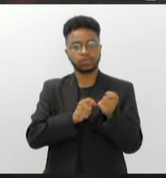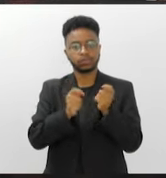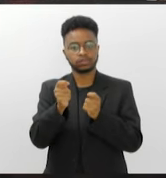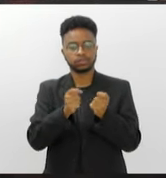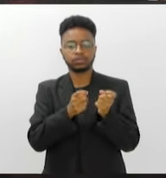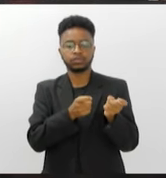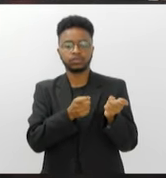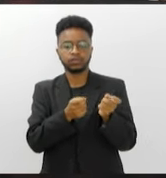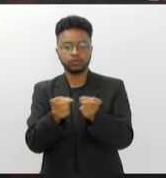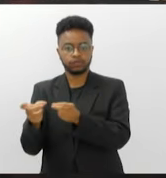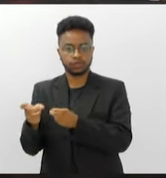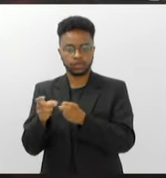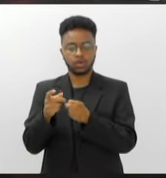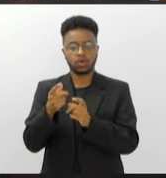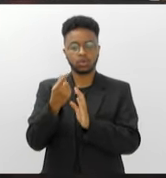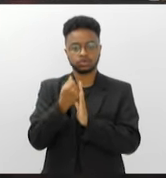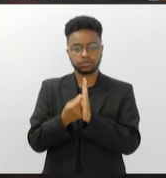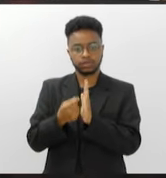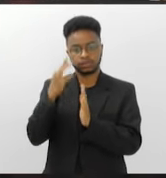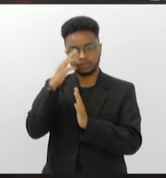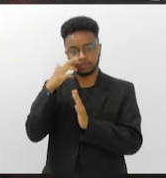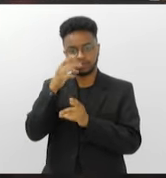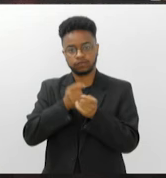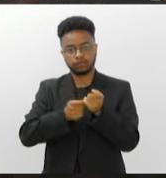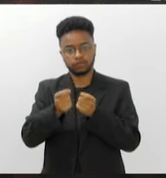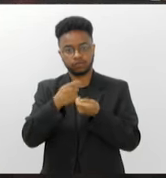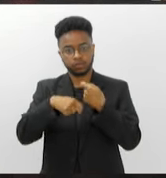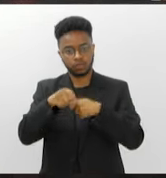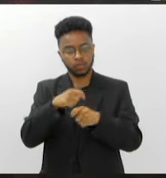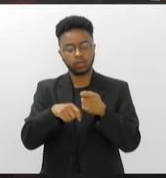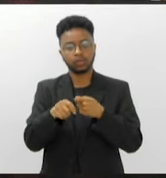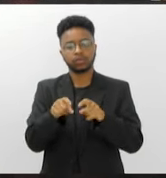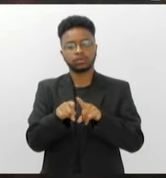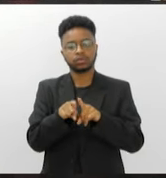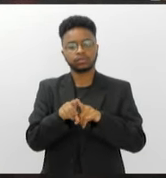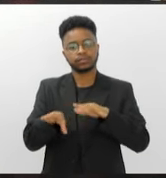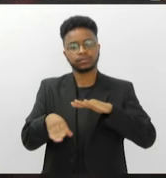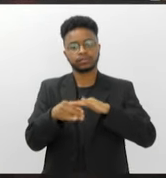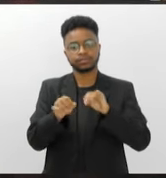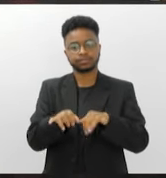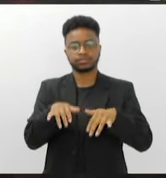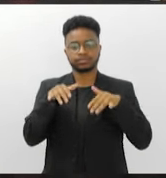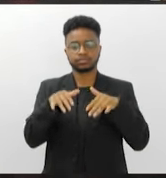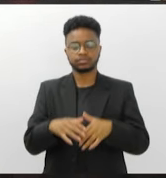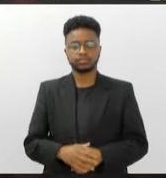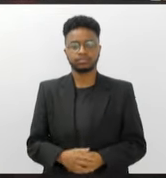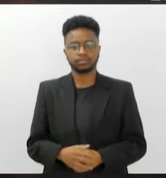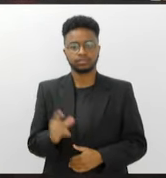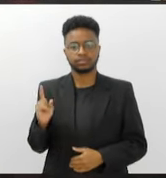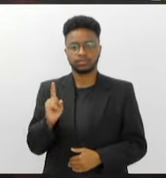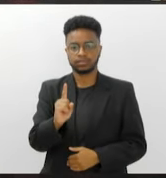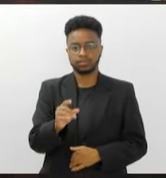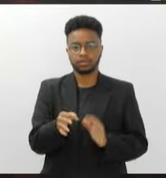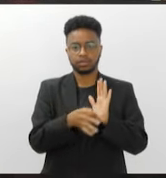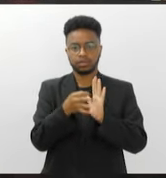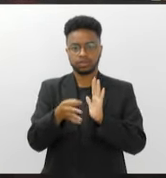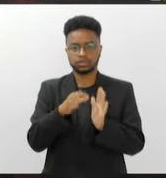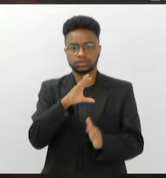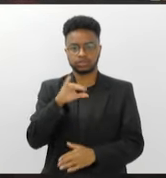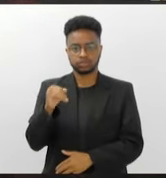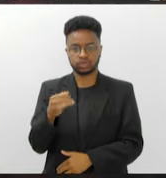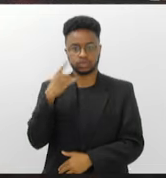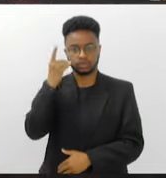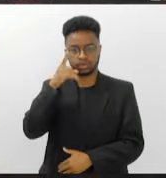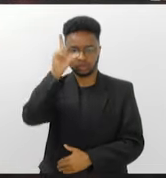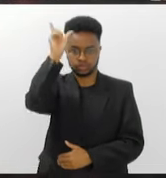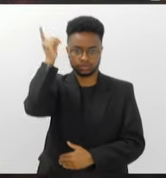Comércio, Orçamento, Finanças, Fiscalização Financeira e Controle, as emendas de plenário. Para emitir parecer pela CCJ, deputado